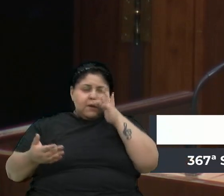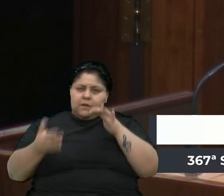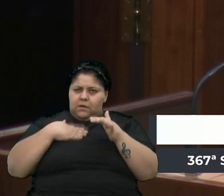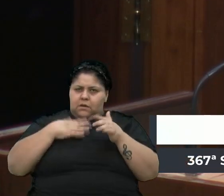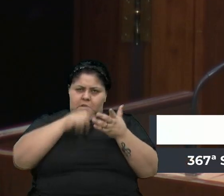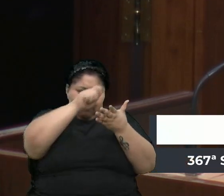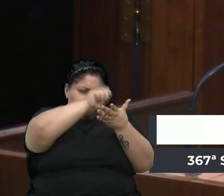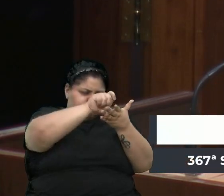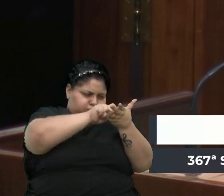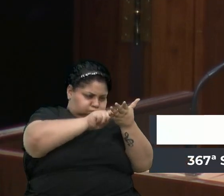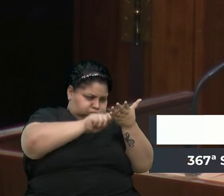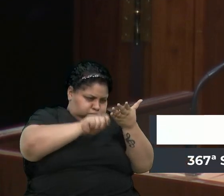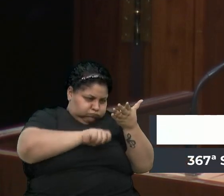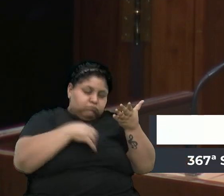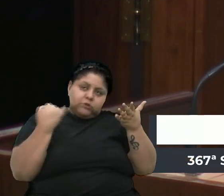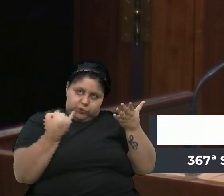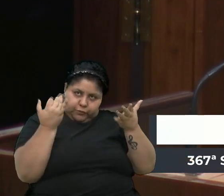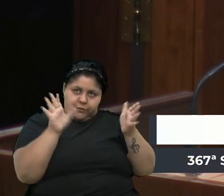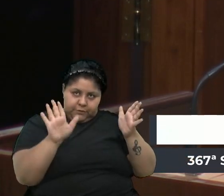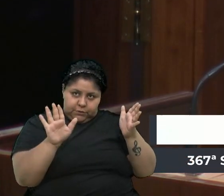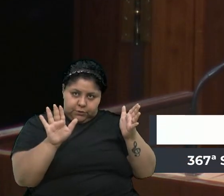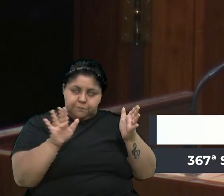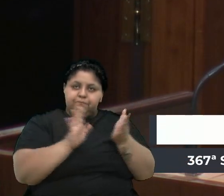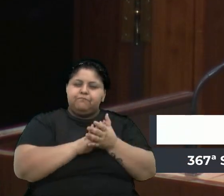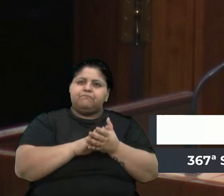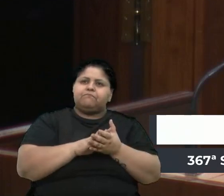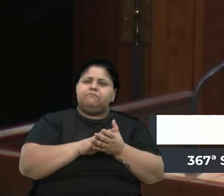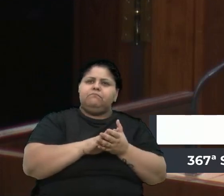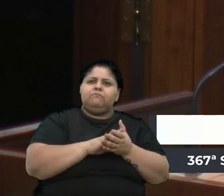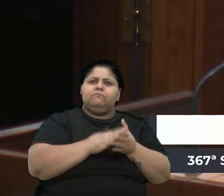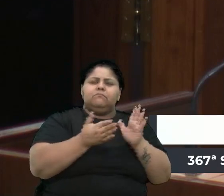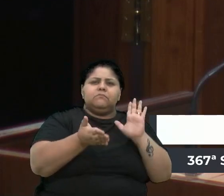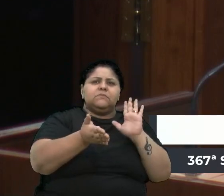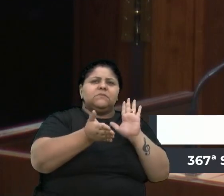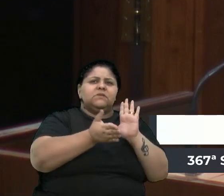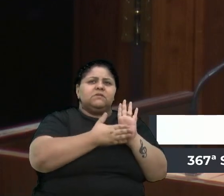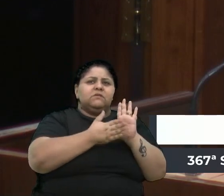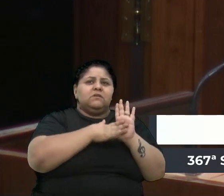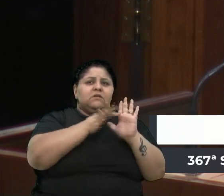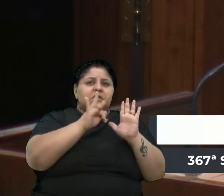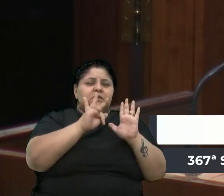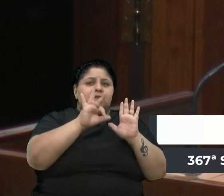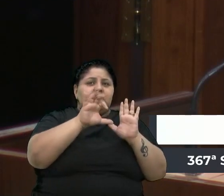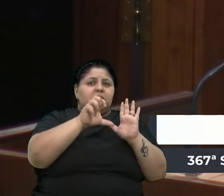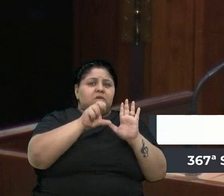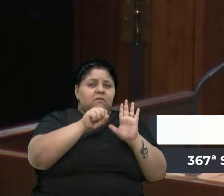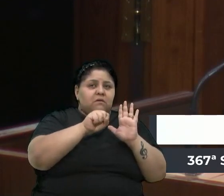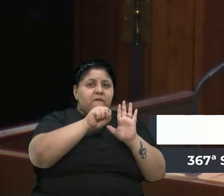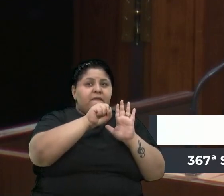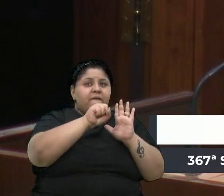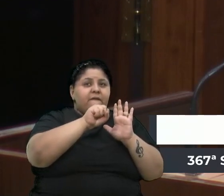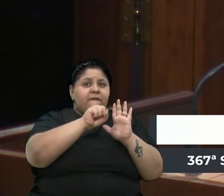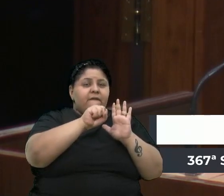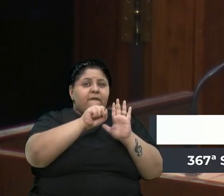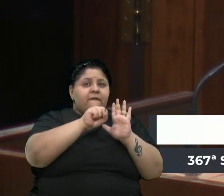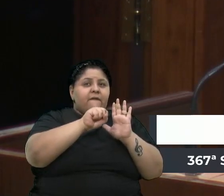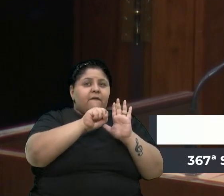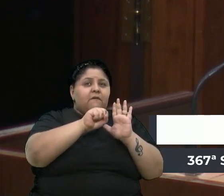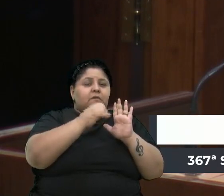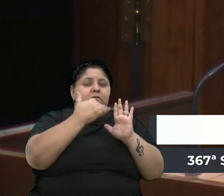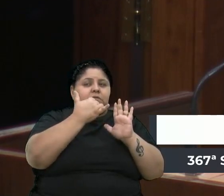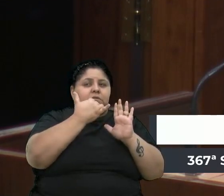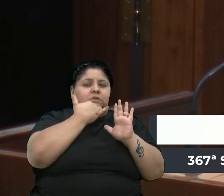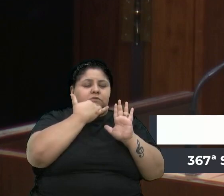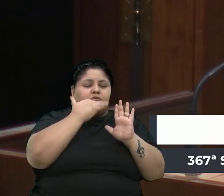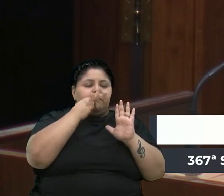anotações, porque é importante. Conforme o levantamento da FAS, Caxias do Sul, não estamos falando do país, Caxias